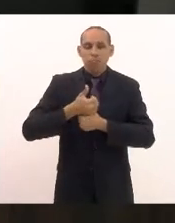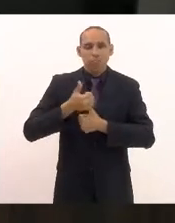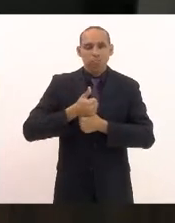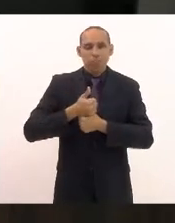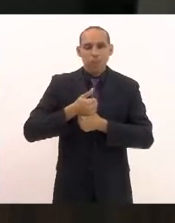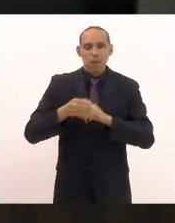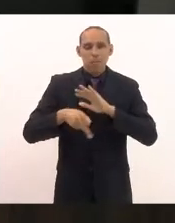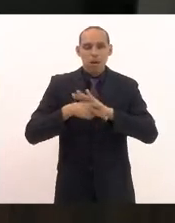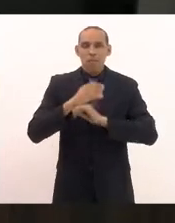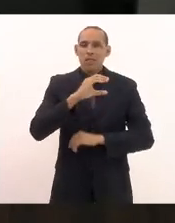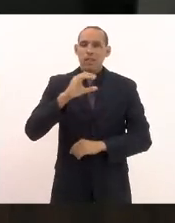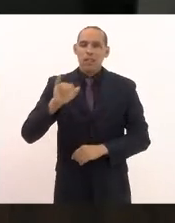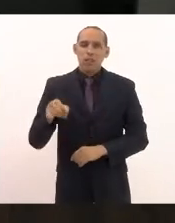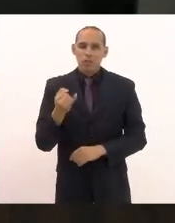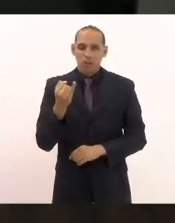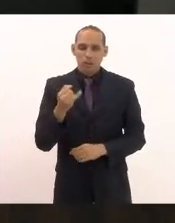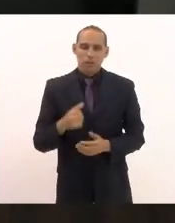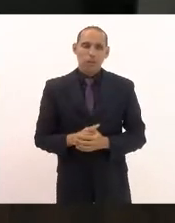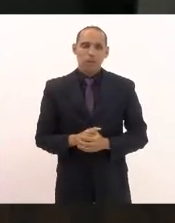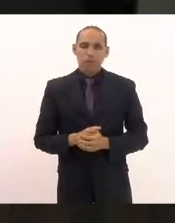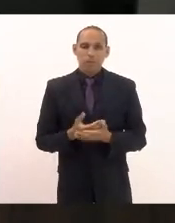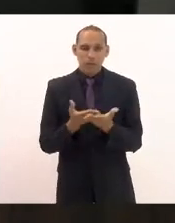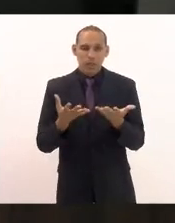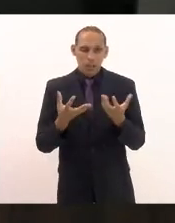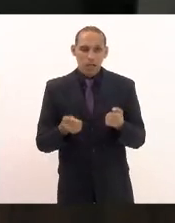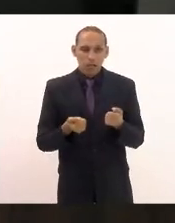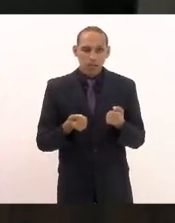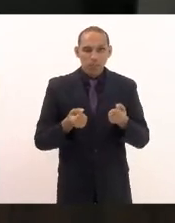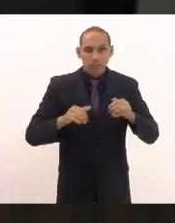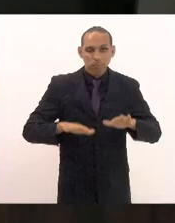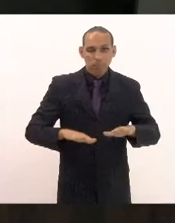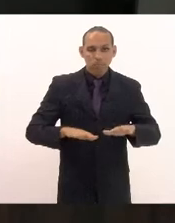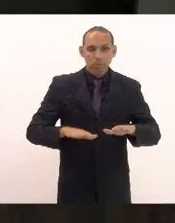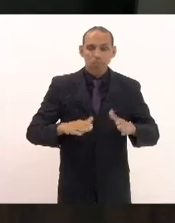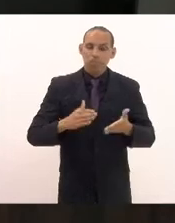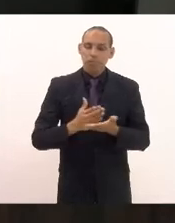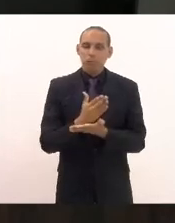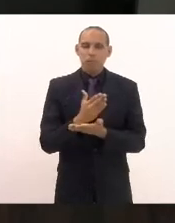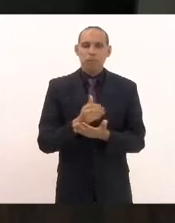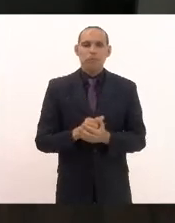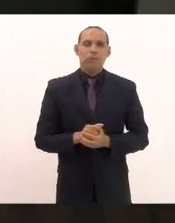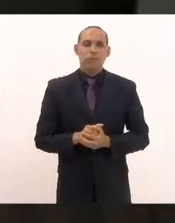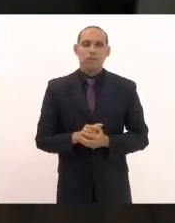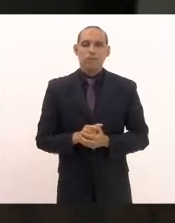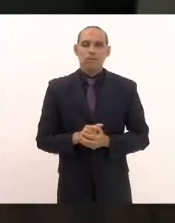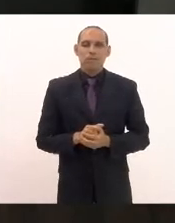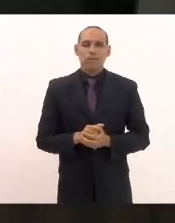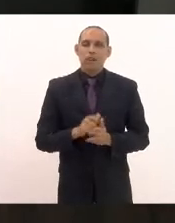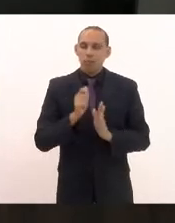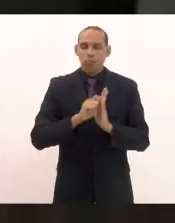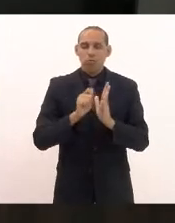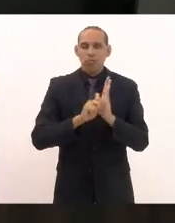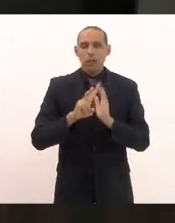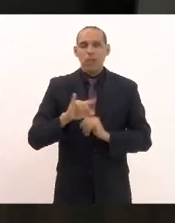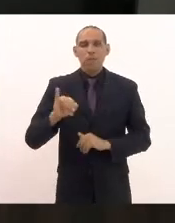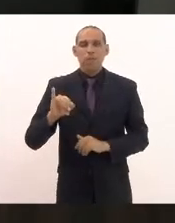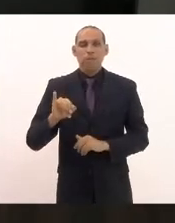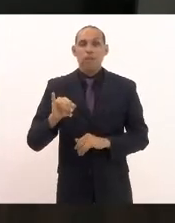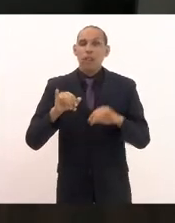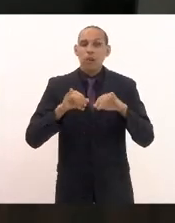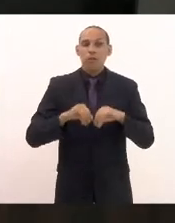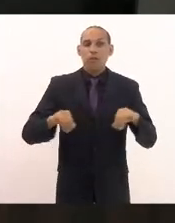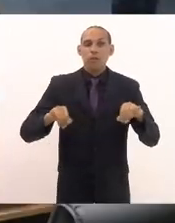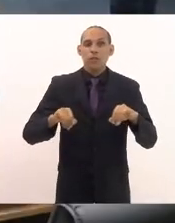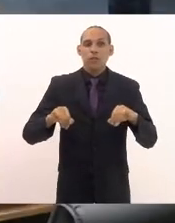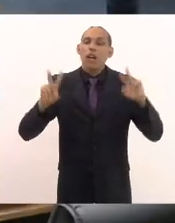substitutiva da CCJ. Senhores que aprovam, permaneçam como estão. Aprovado, vai autógrafo. Anuncio. Questão